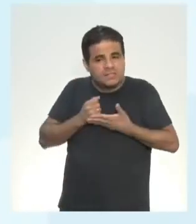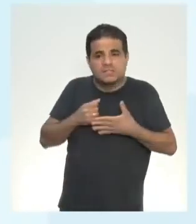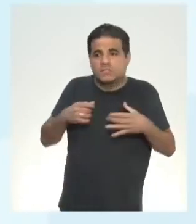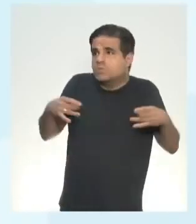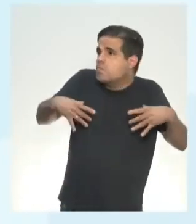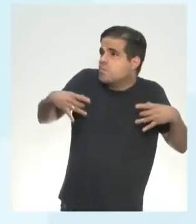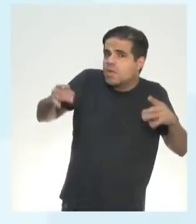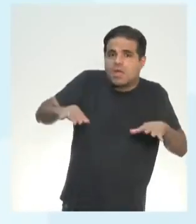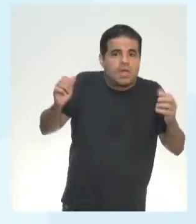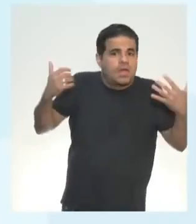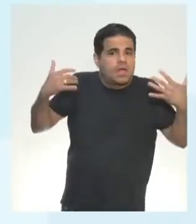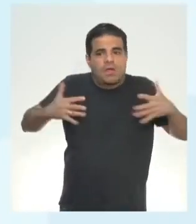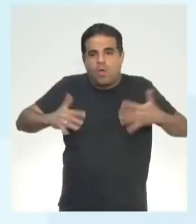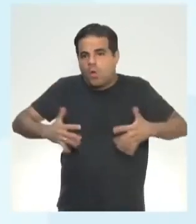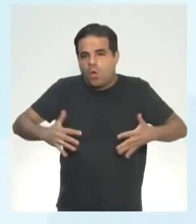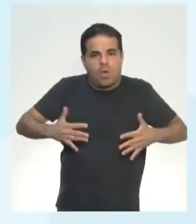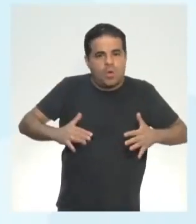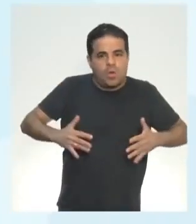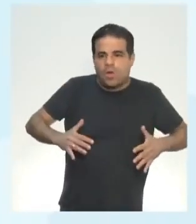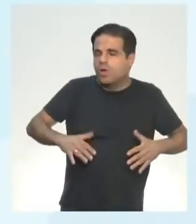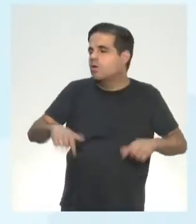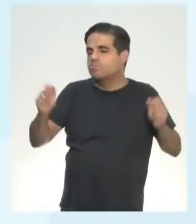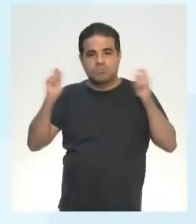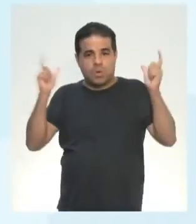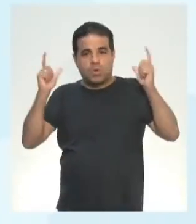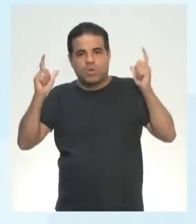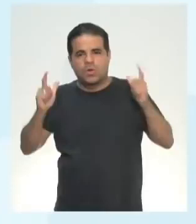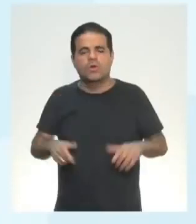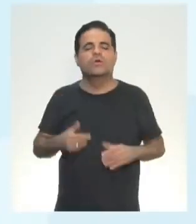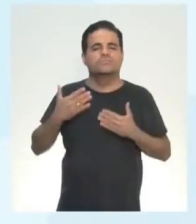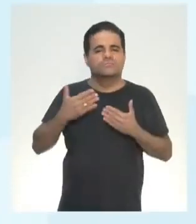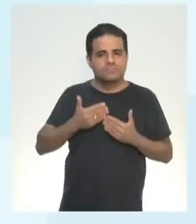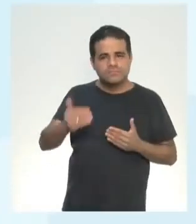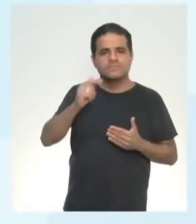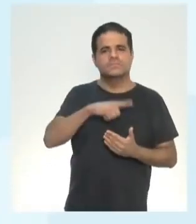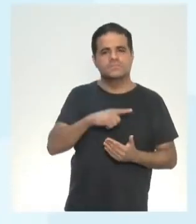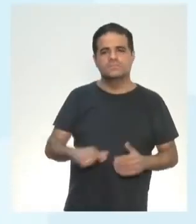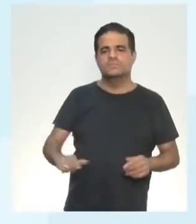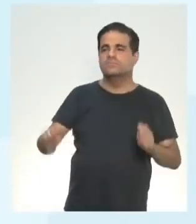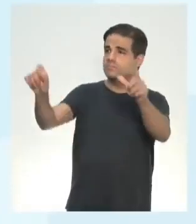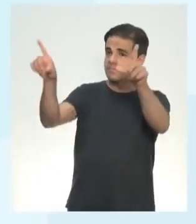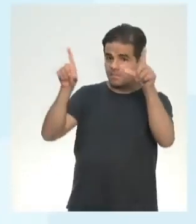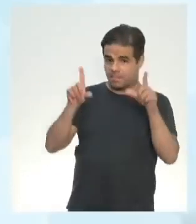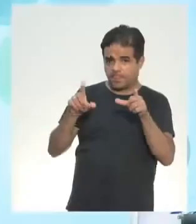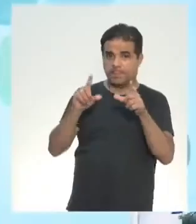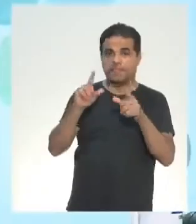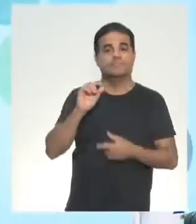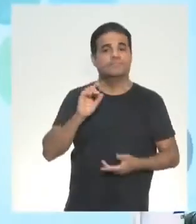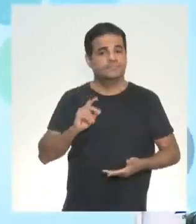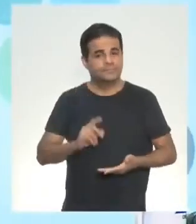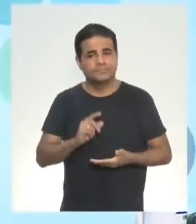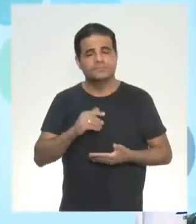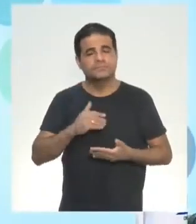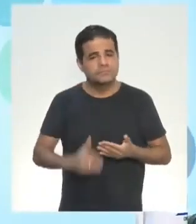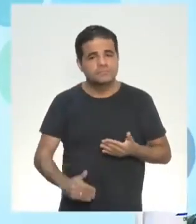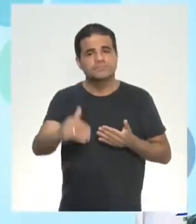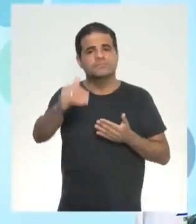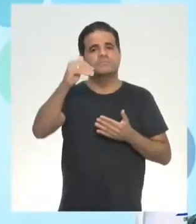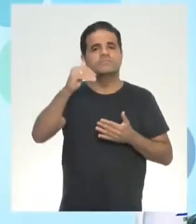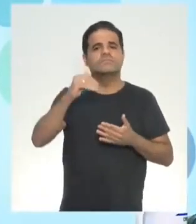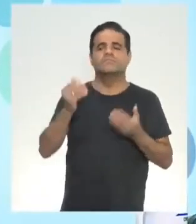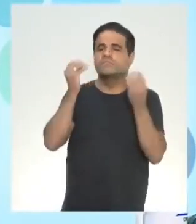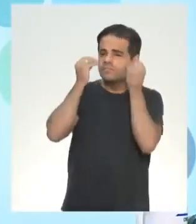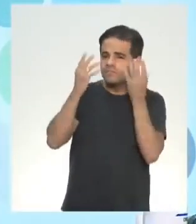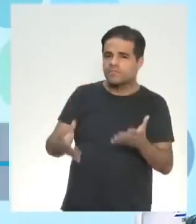do pavor, do desespero e assim por diante. Então, eu tenho aí um quadro realista, mas ainda com os